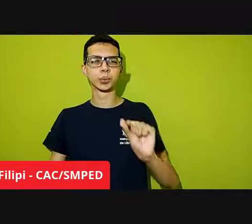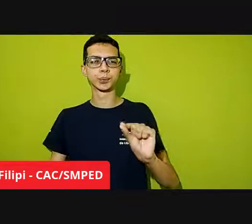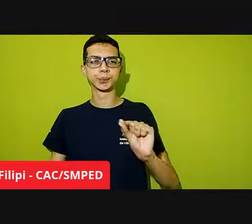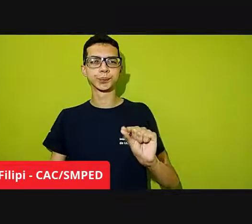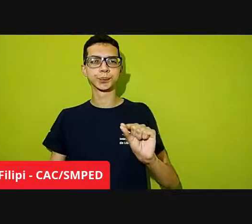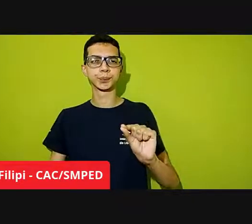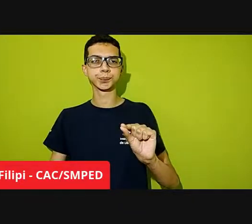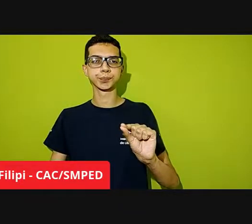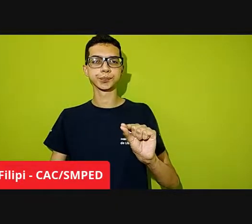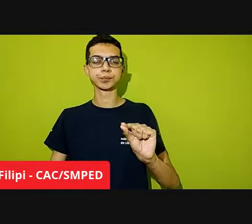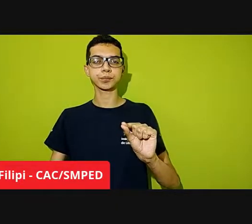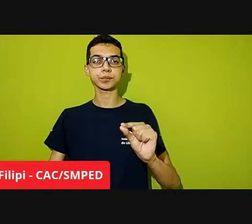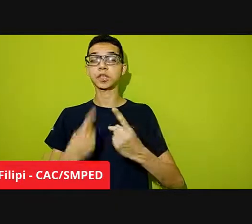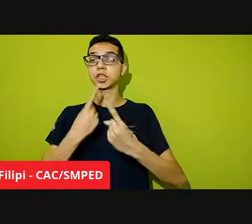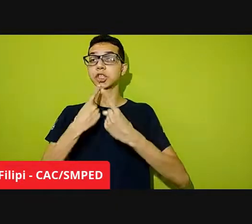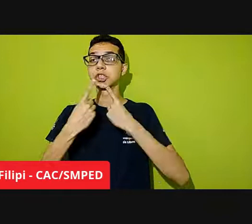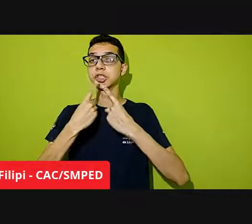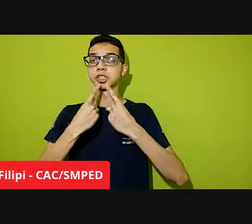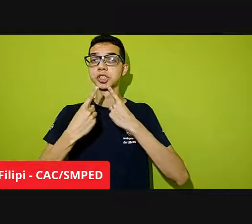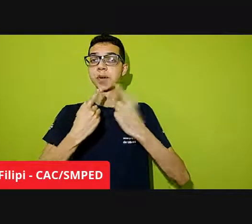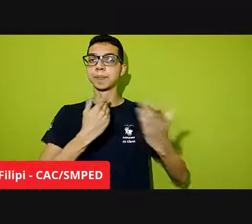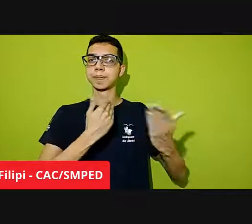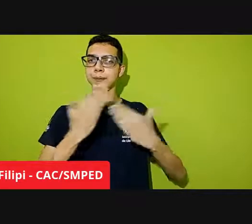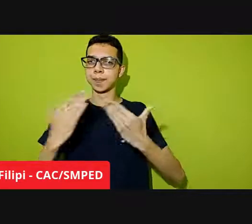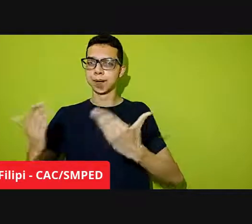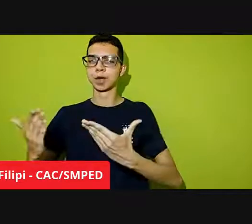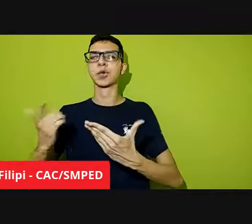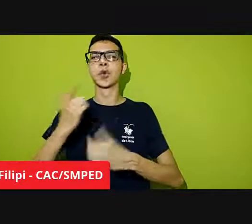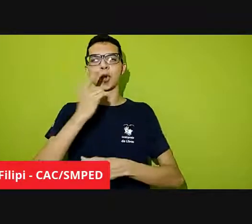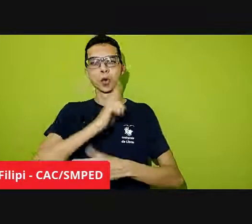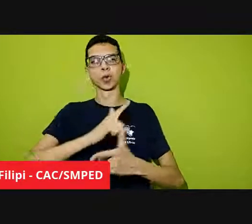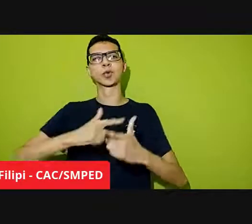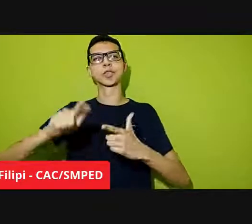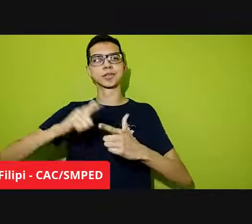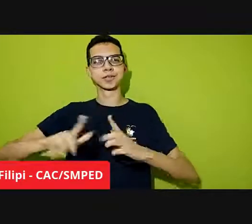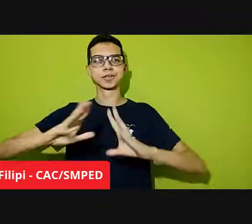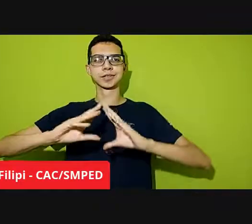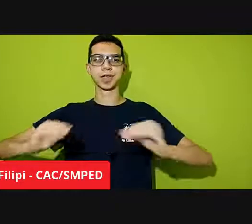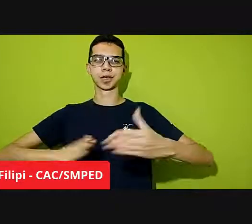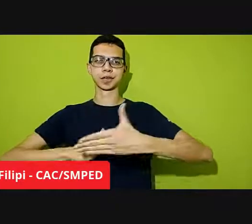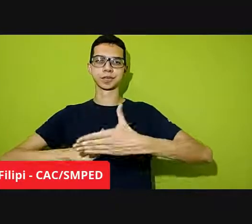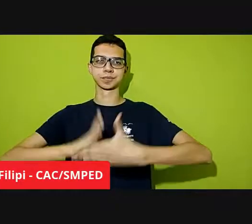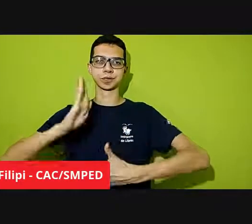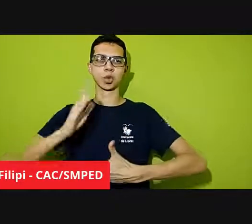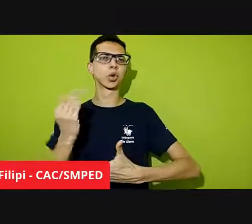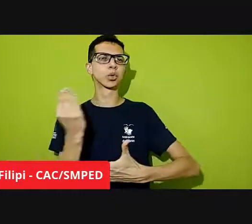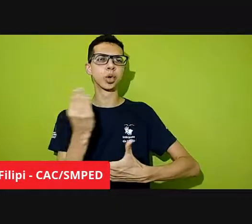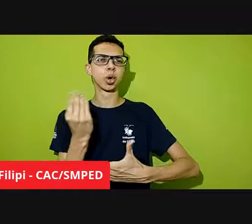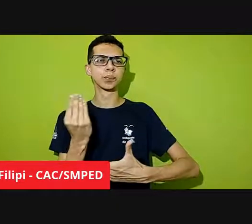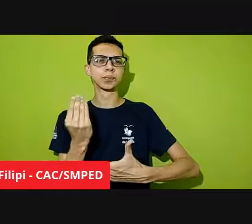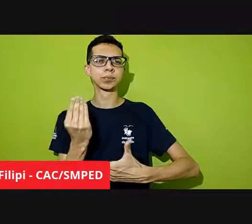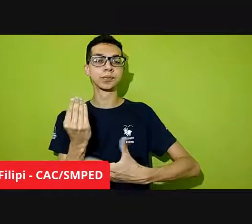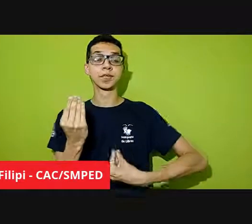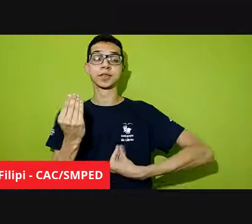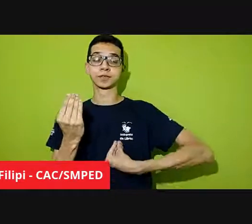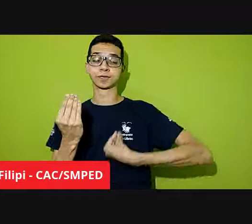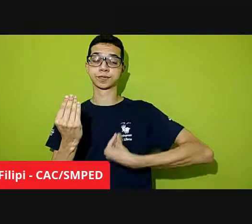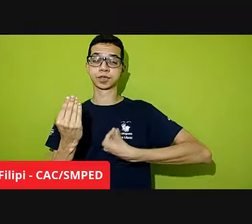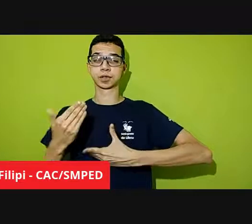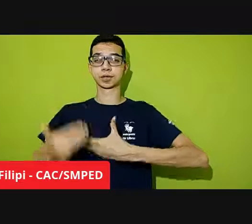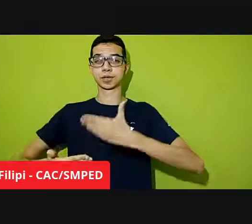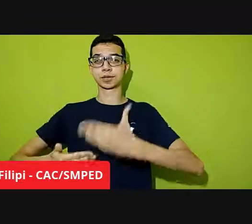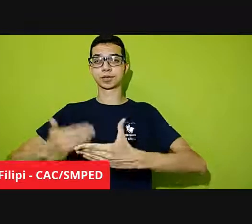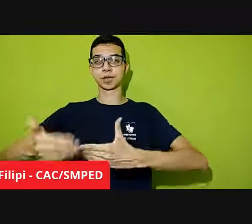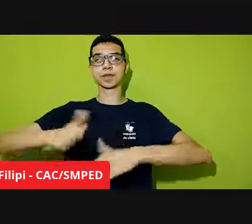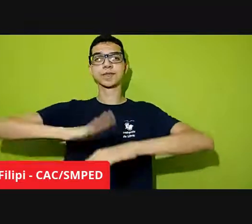esses diálogos para essas dissoluções de barreiras, né? E esses diálogos, eles só são possíveis a partir da convivência, do fazer